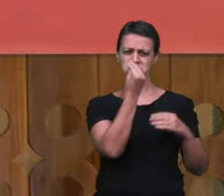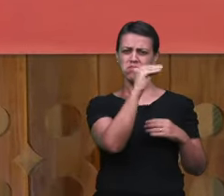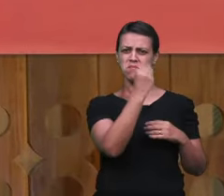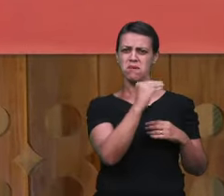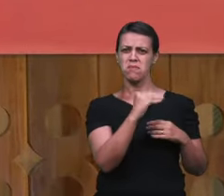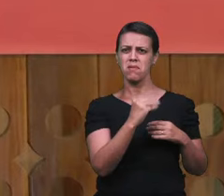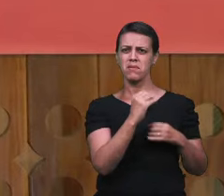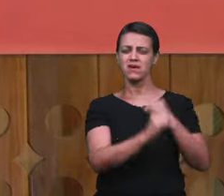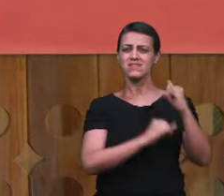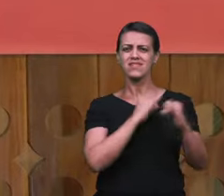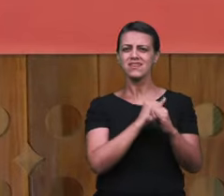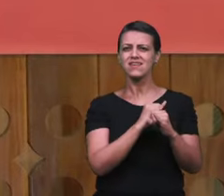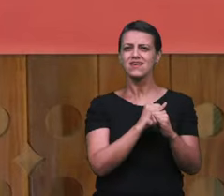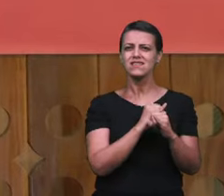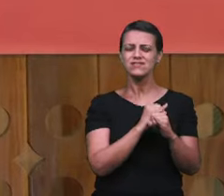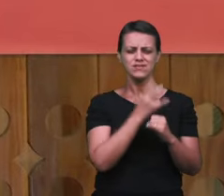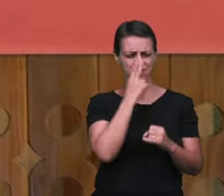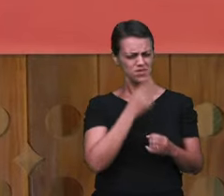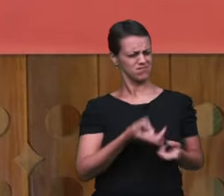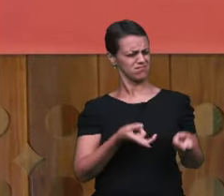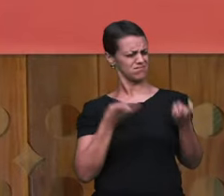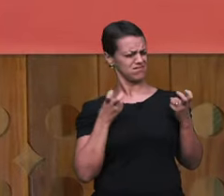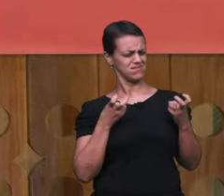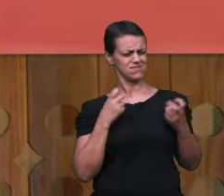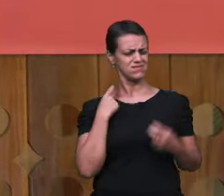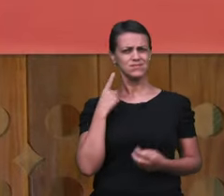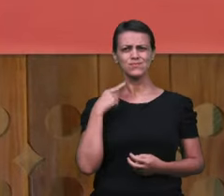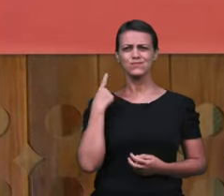isso, existe, mas por quê?